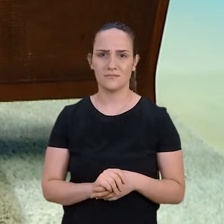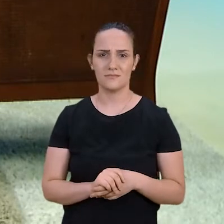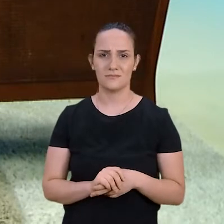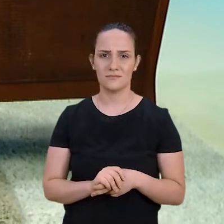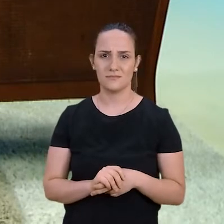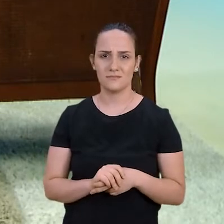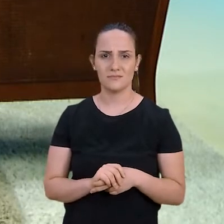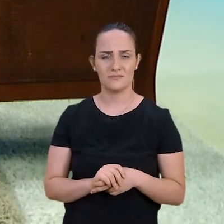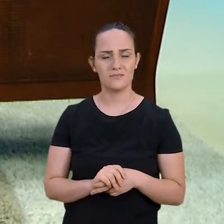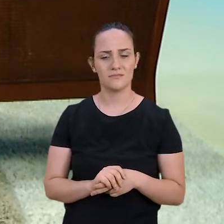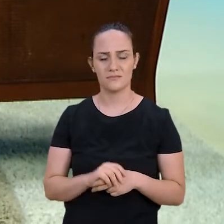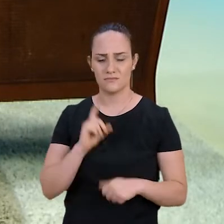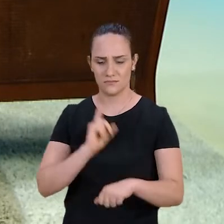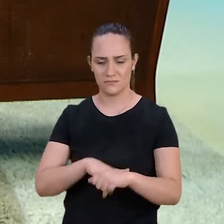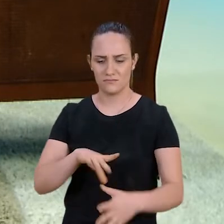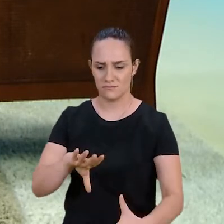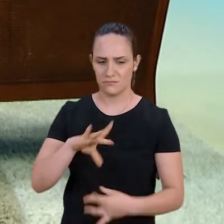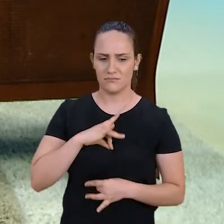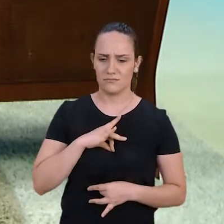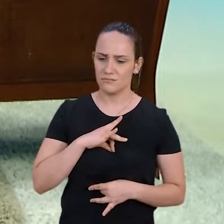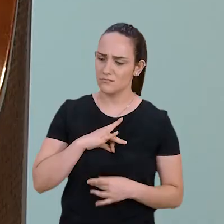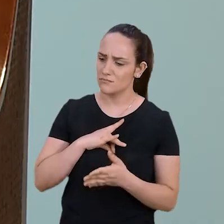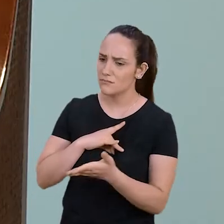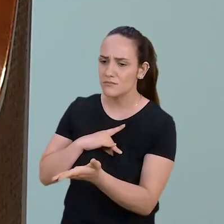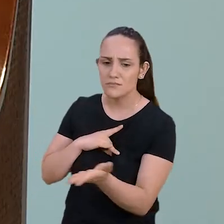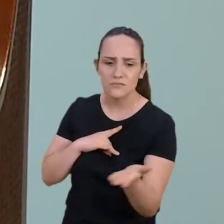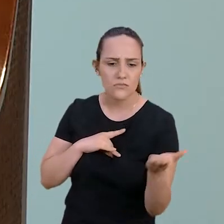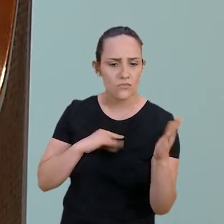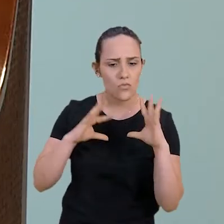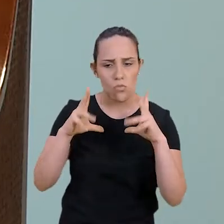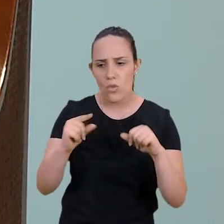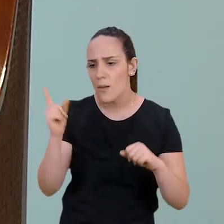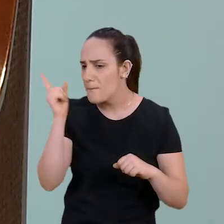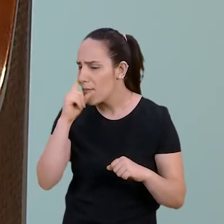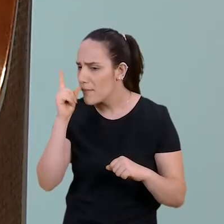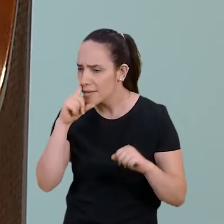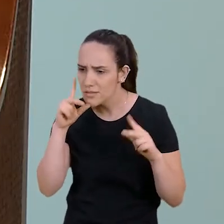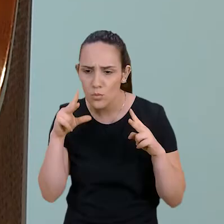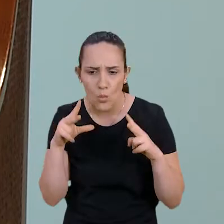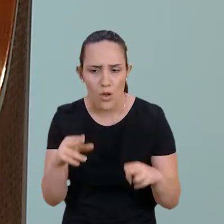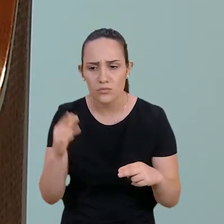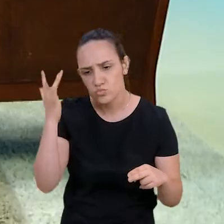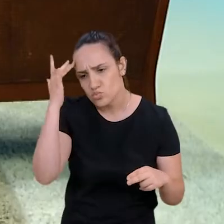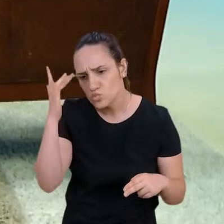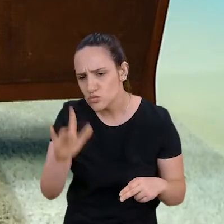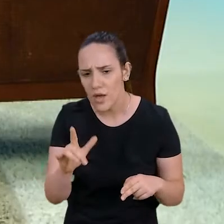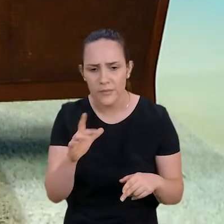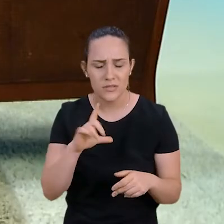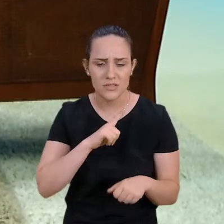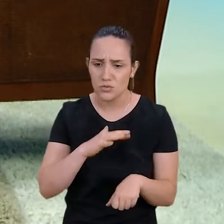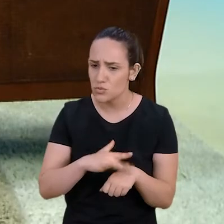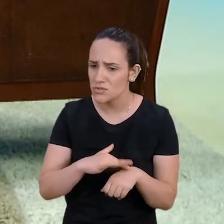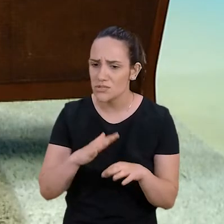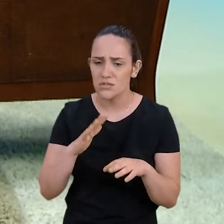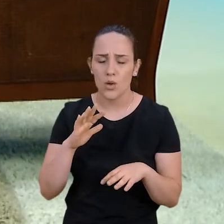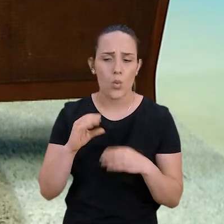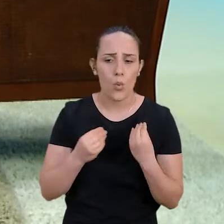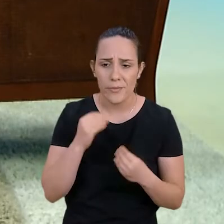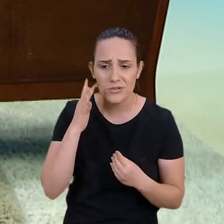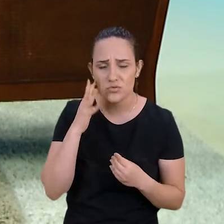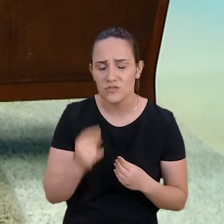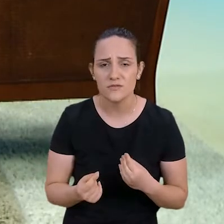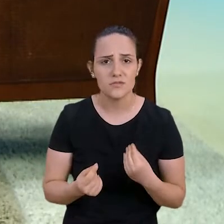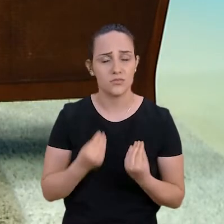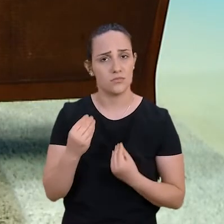né? Se coloca na posição de outras mães que às vezes não têm essa motivação pessoal para buscar soluções ou